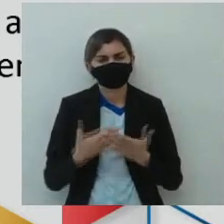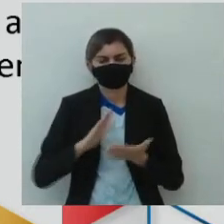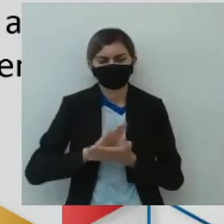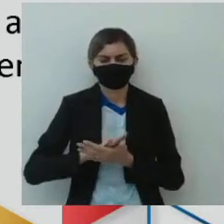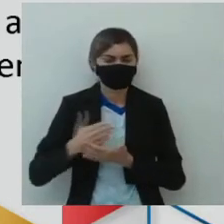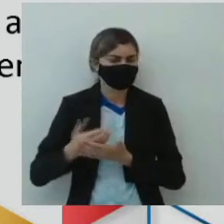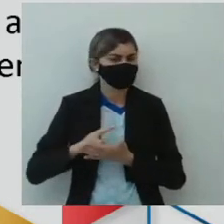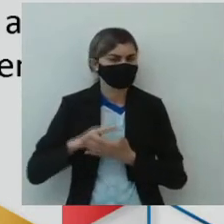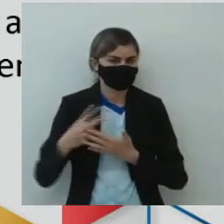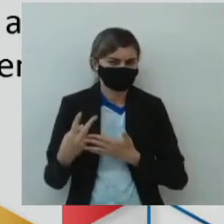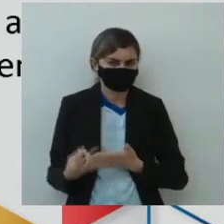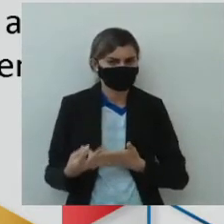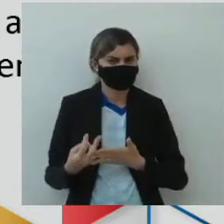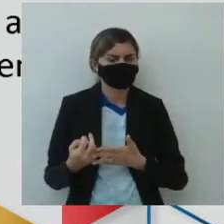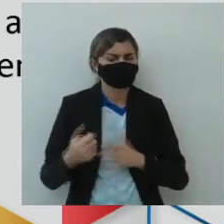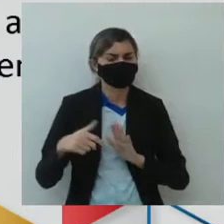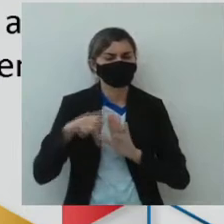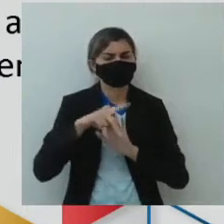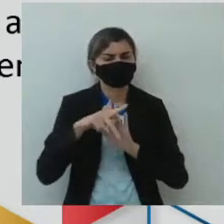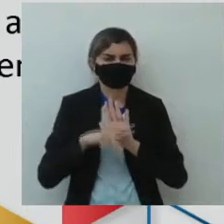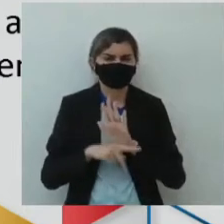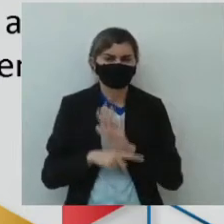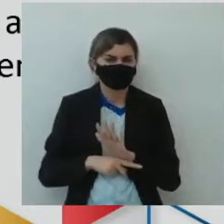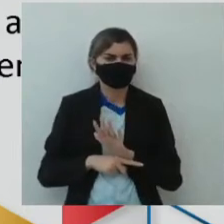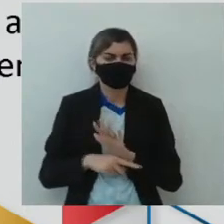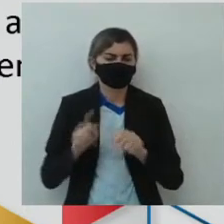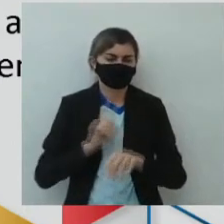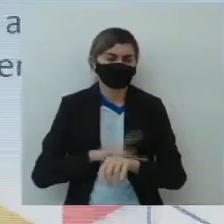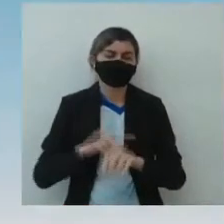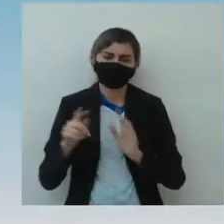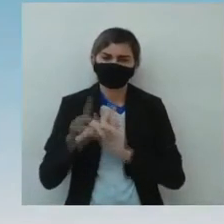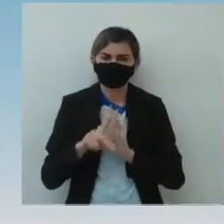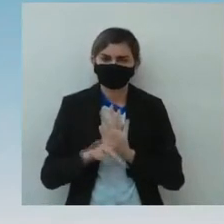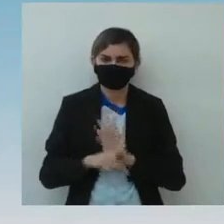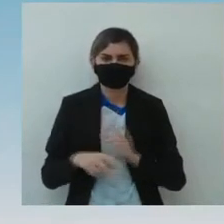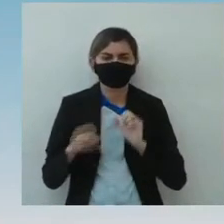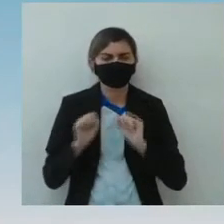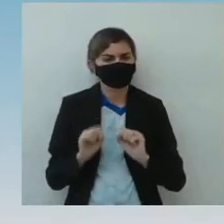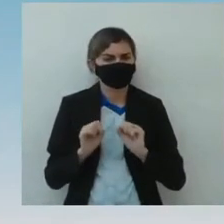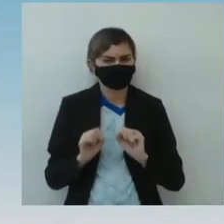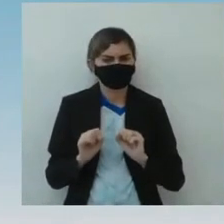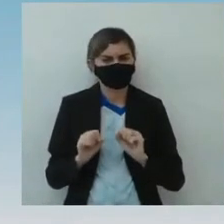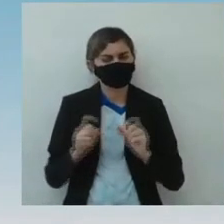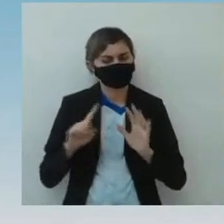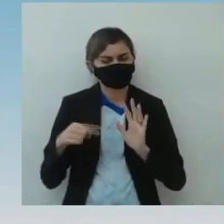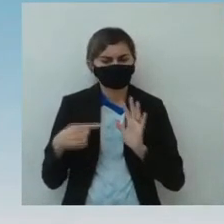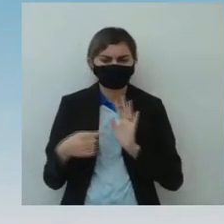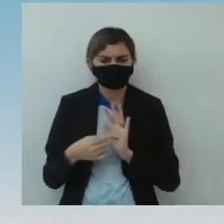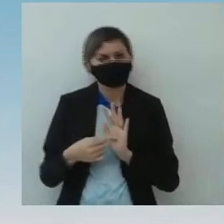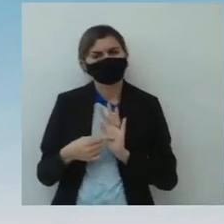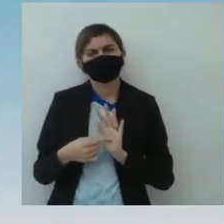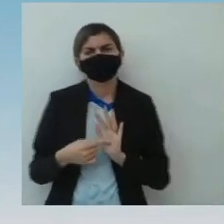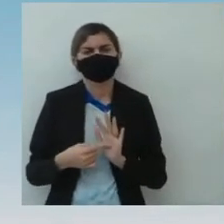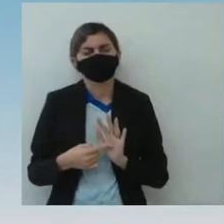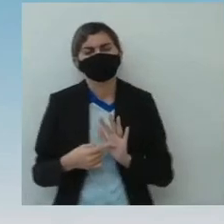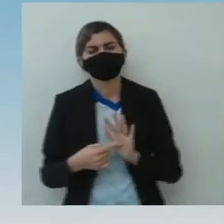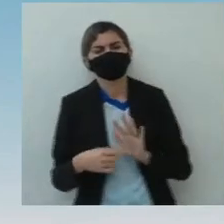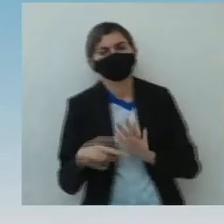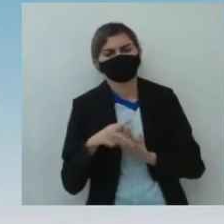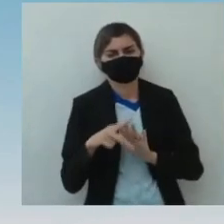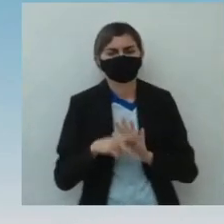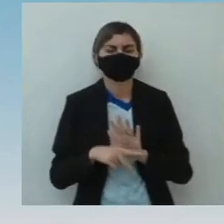traduzido o planejamento né o tempo de planejamento poderoso e o objetivo né